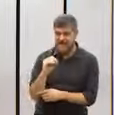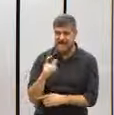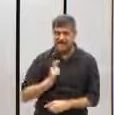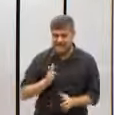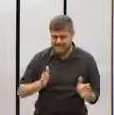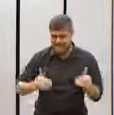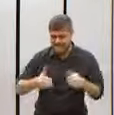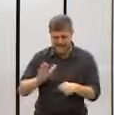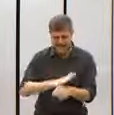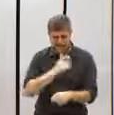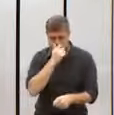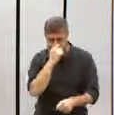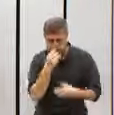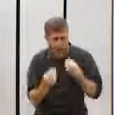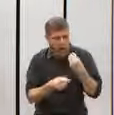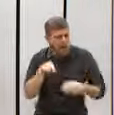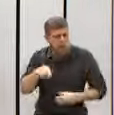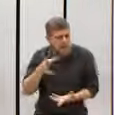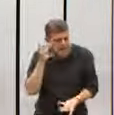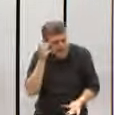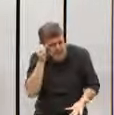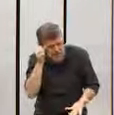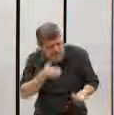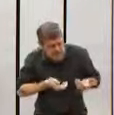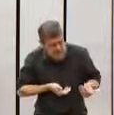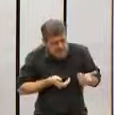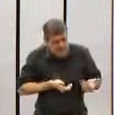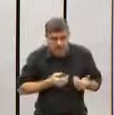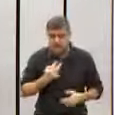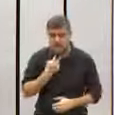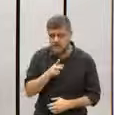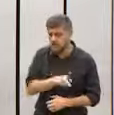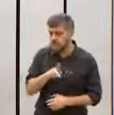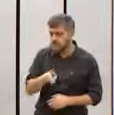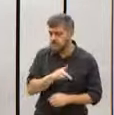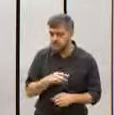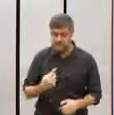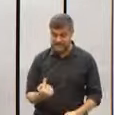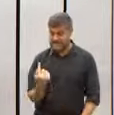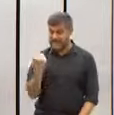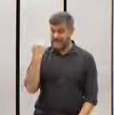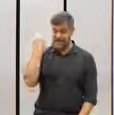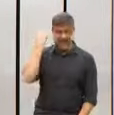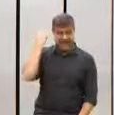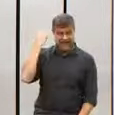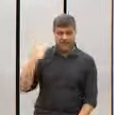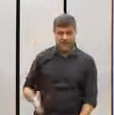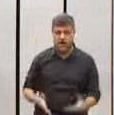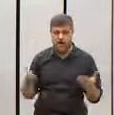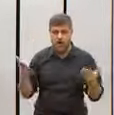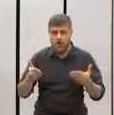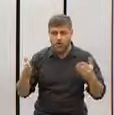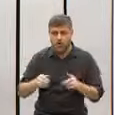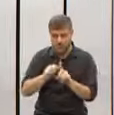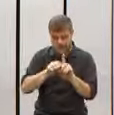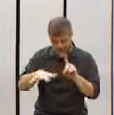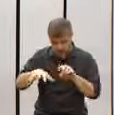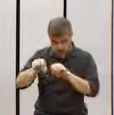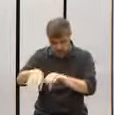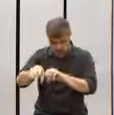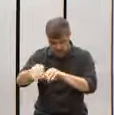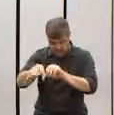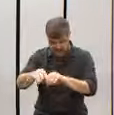mesma sala, como eles fazem para dormir? E os próprios professores e monitores naquela época, hoje chamados de agentes de